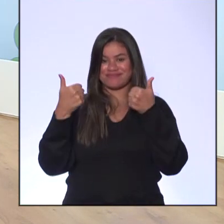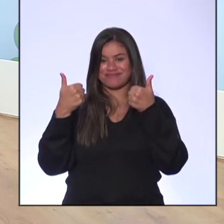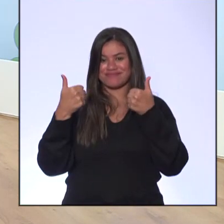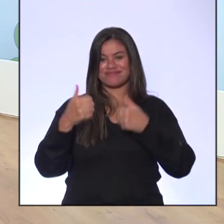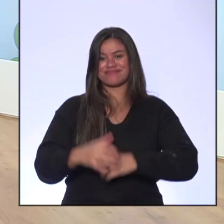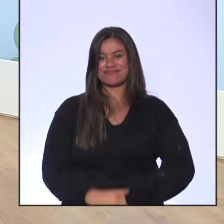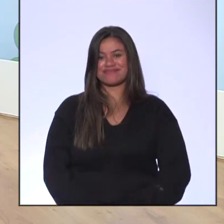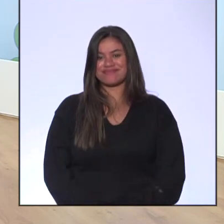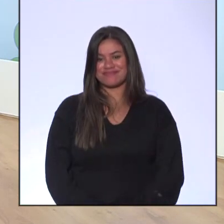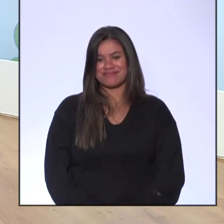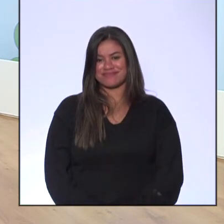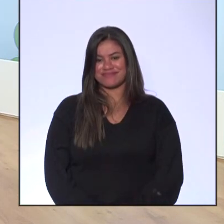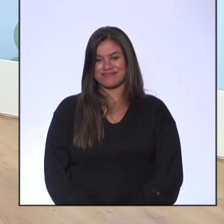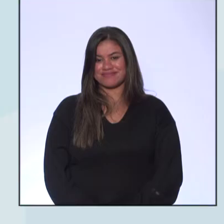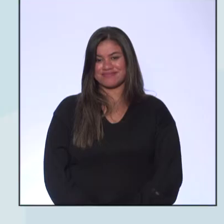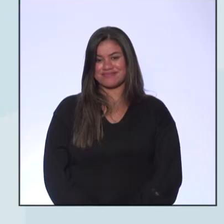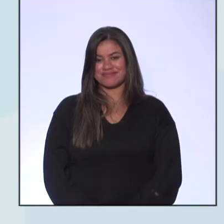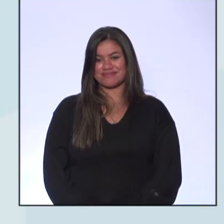Vamos lá.